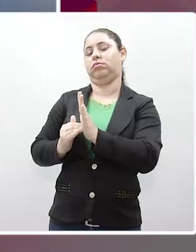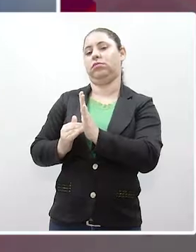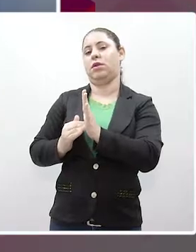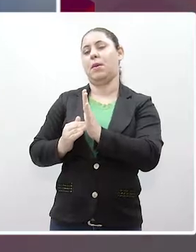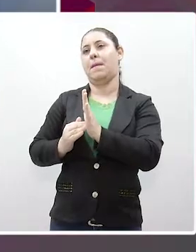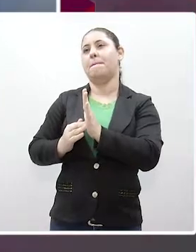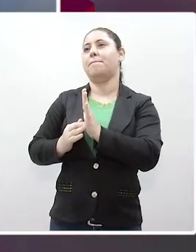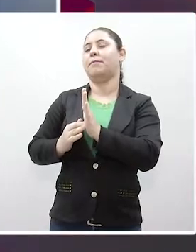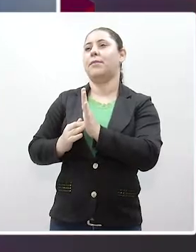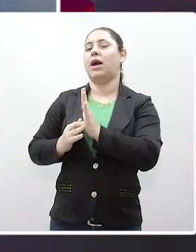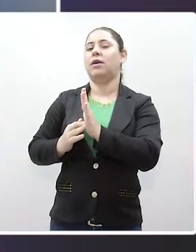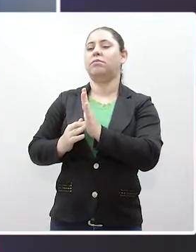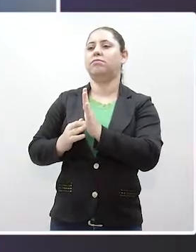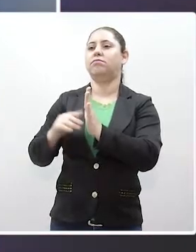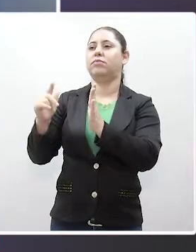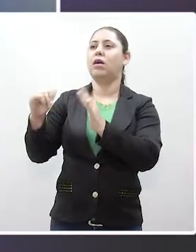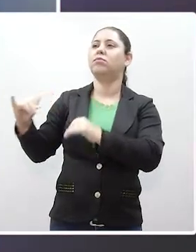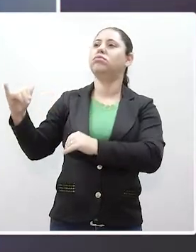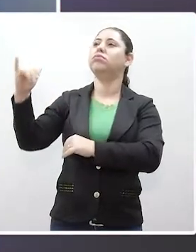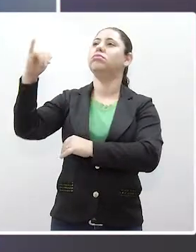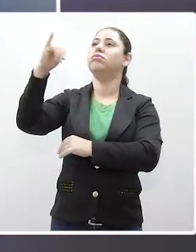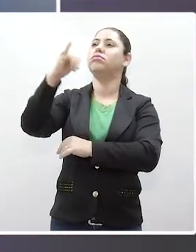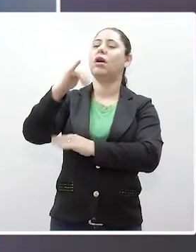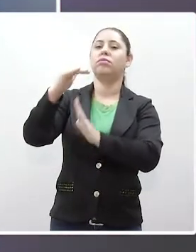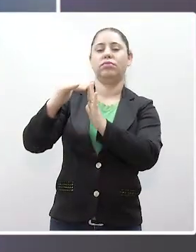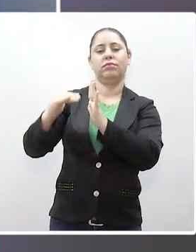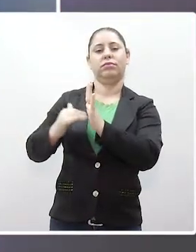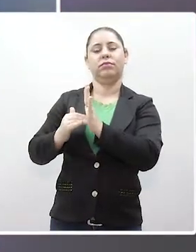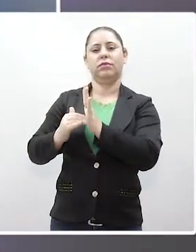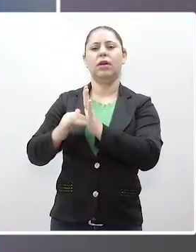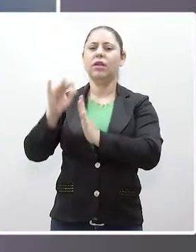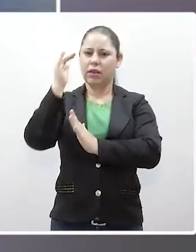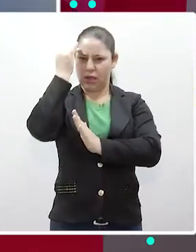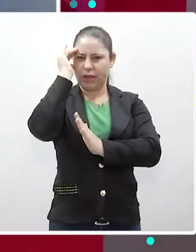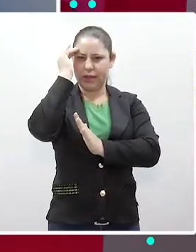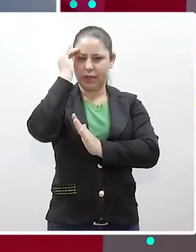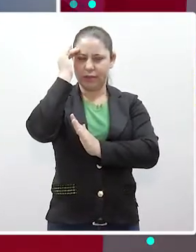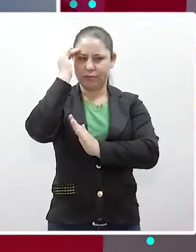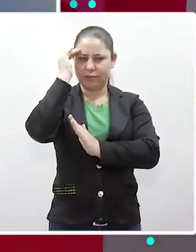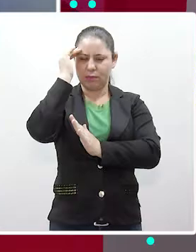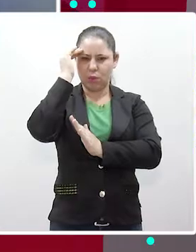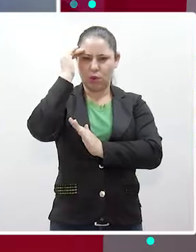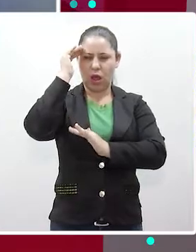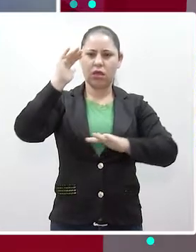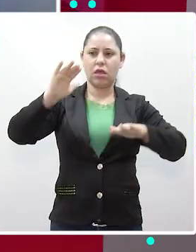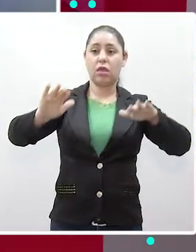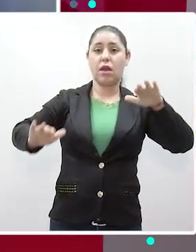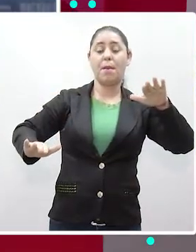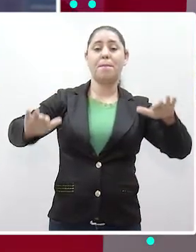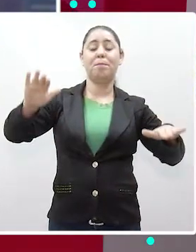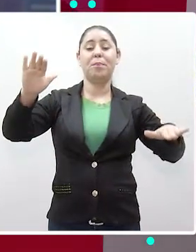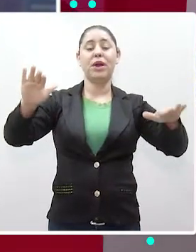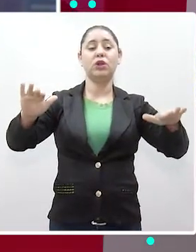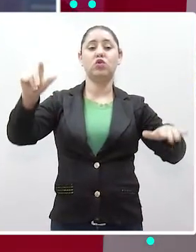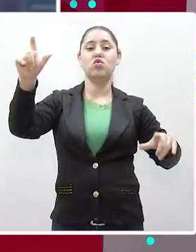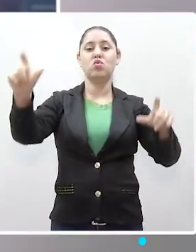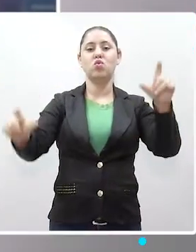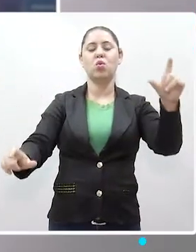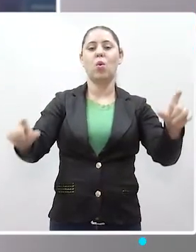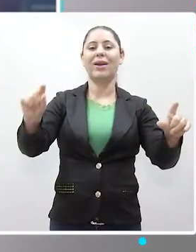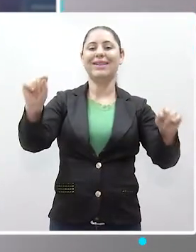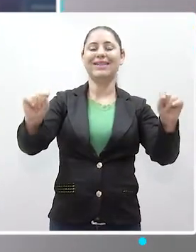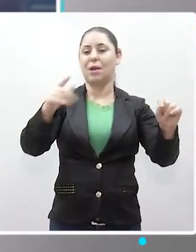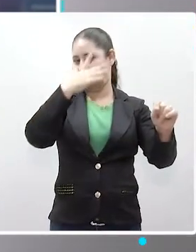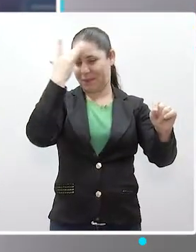Eles gastam com passagem aérea, que caiu. Tá compreendendo? Então, tudo depende da sua cesta individual de